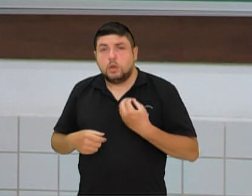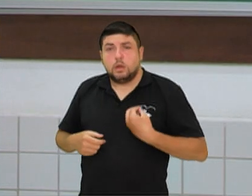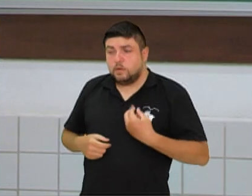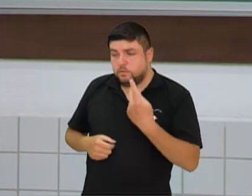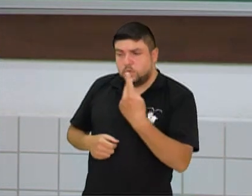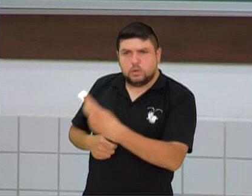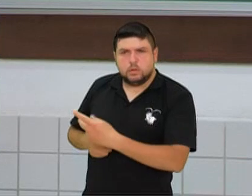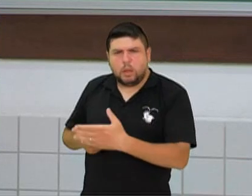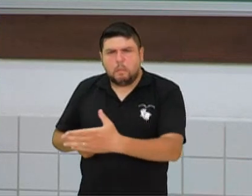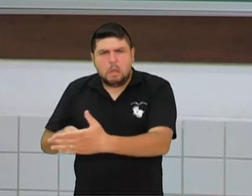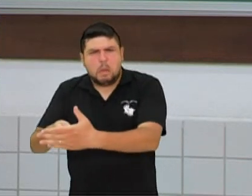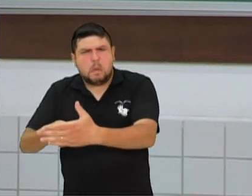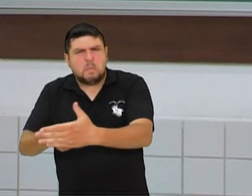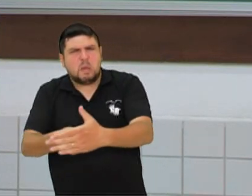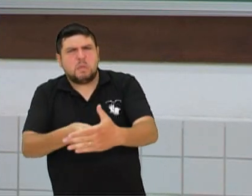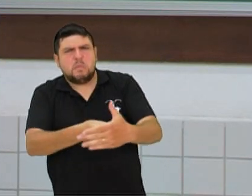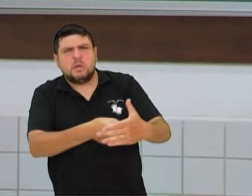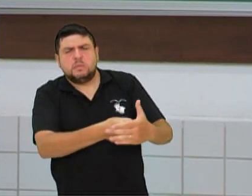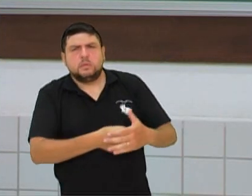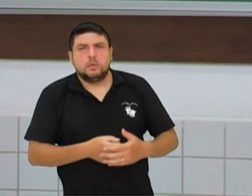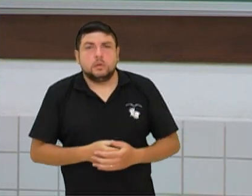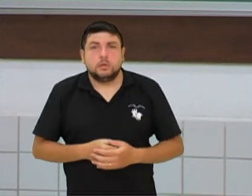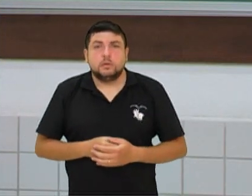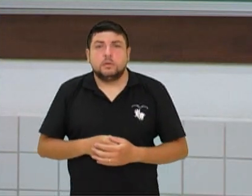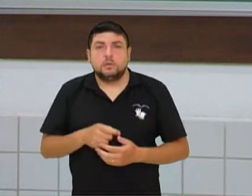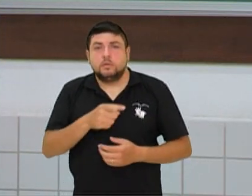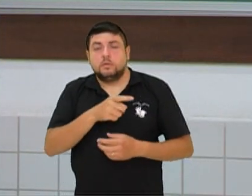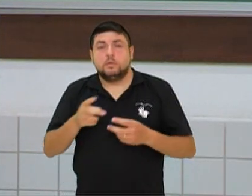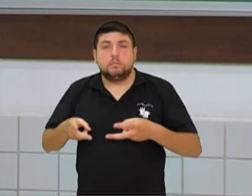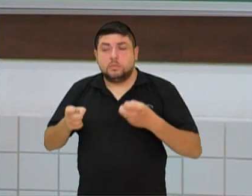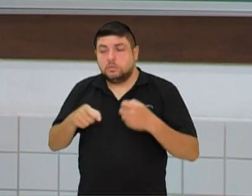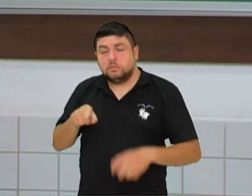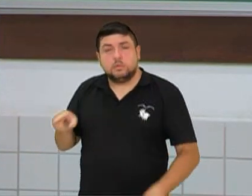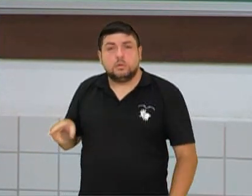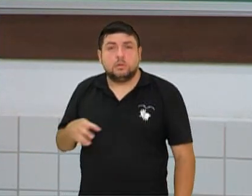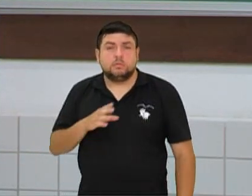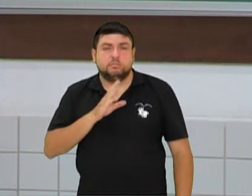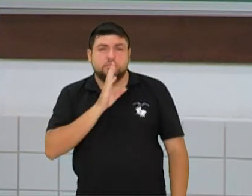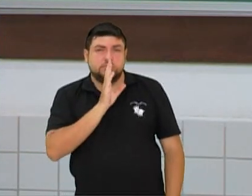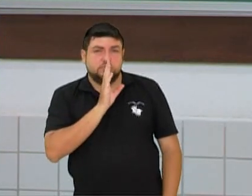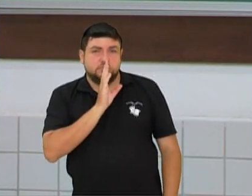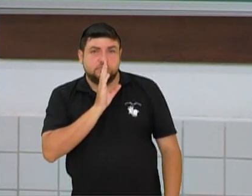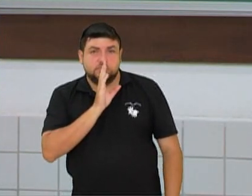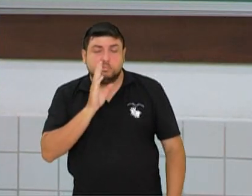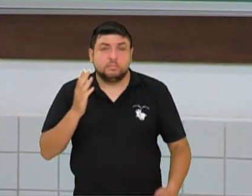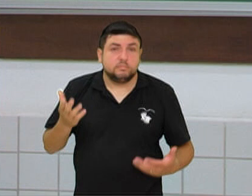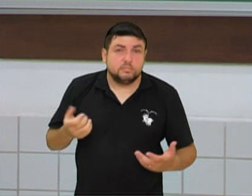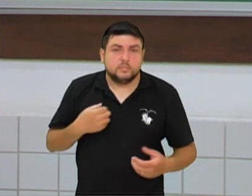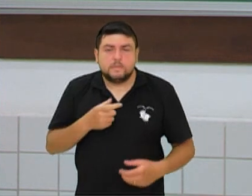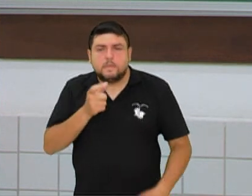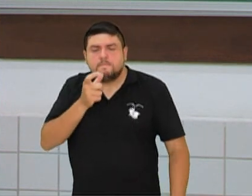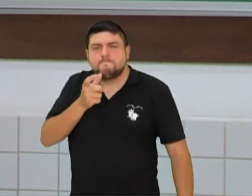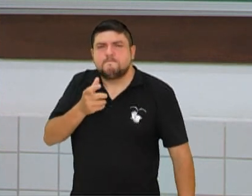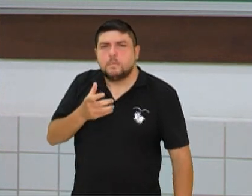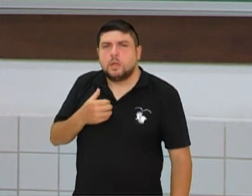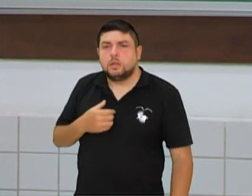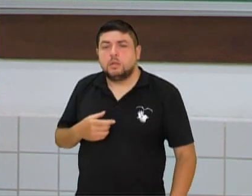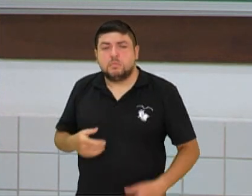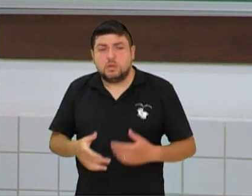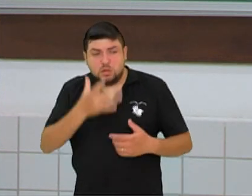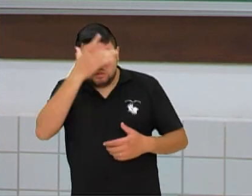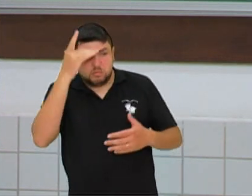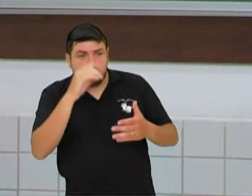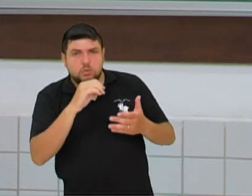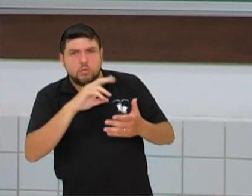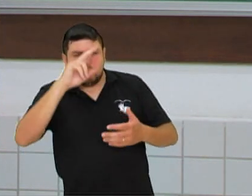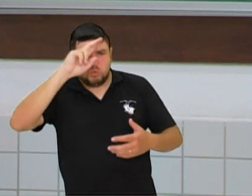juros exorbitantes. E vocês observaram que ele está ligando, né, vou falar uma palavra aqui, deu vontade, tá nem aí, né, se a pessoa se matou, se não se matou,